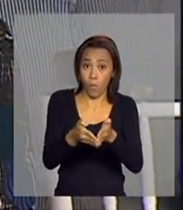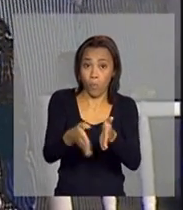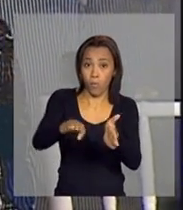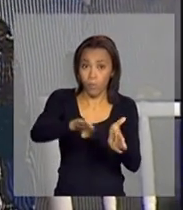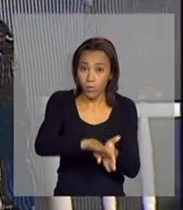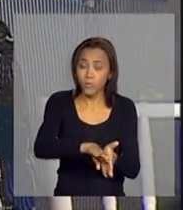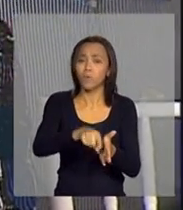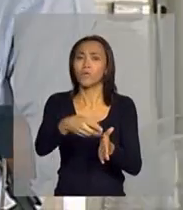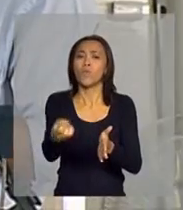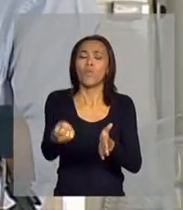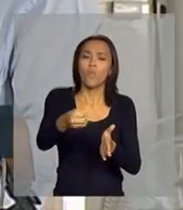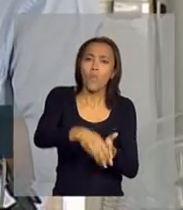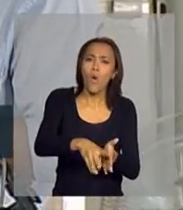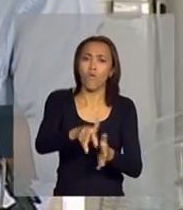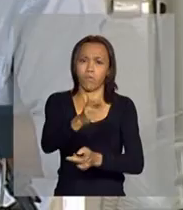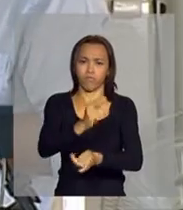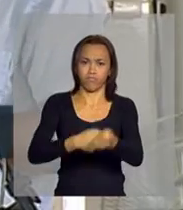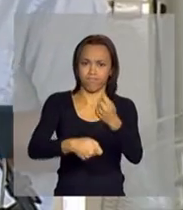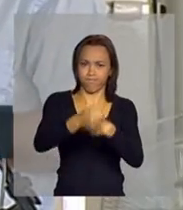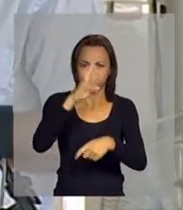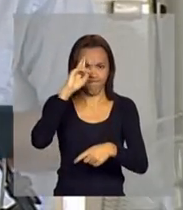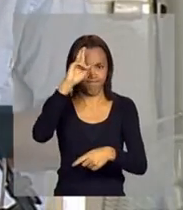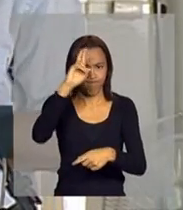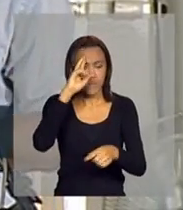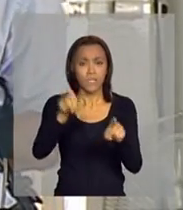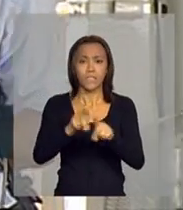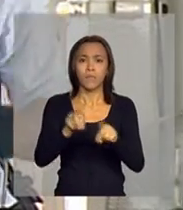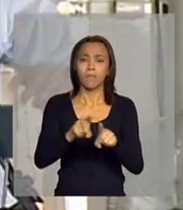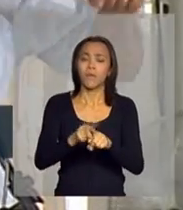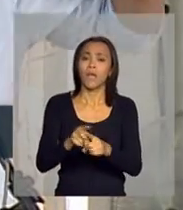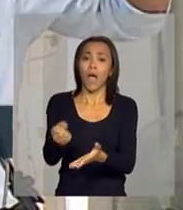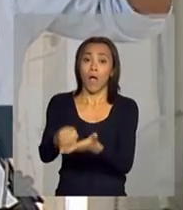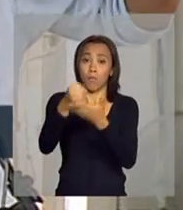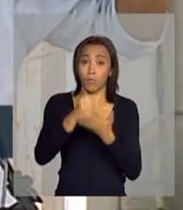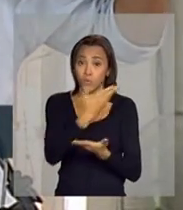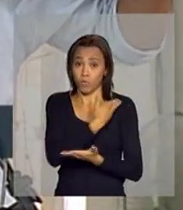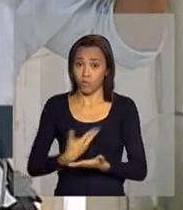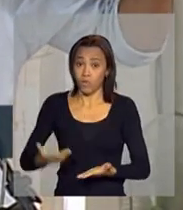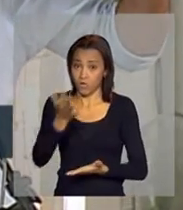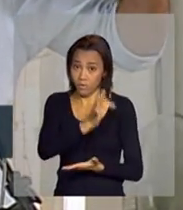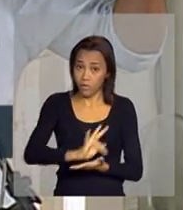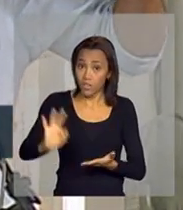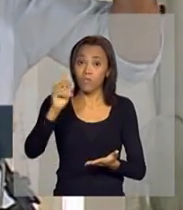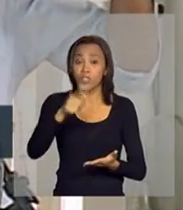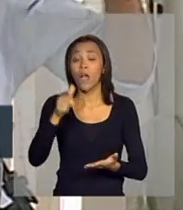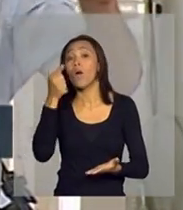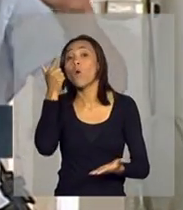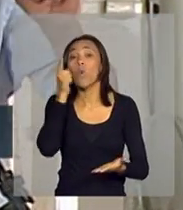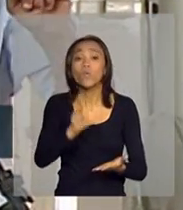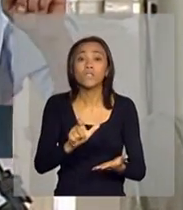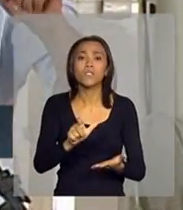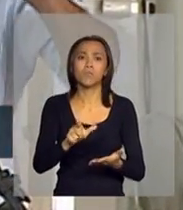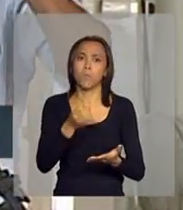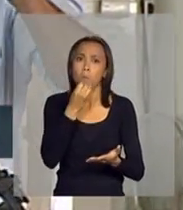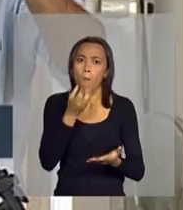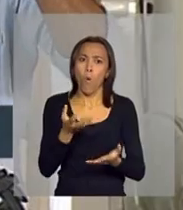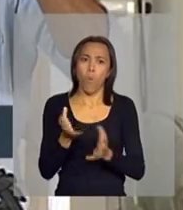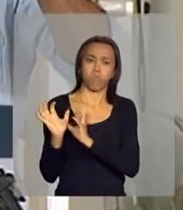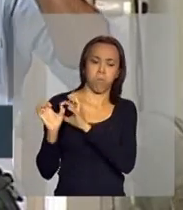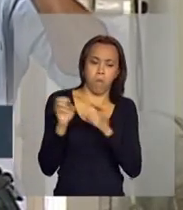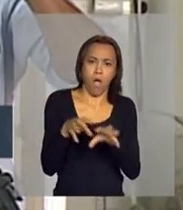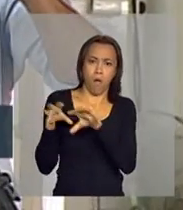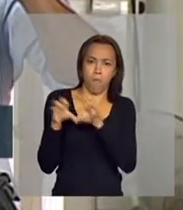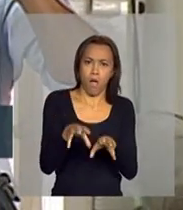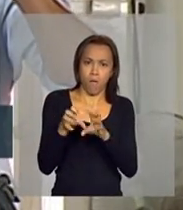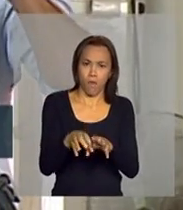uma parceria e uma perfeita sintonia com o governo federal, já batemos um recorde na movimentação de cargas no primeiro ano